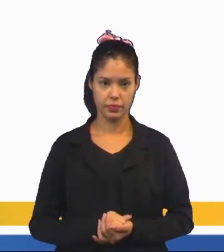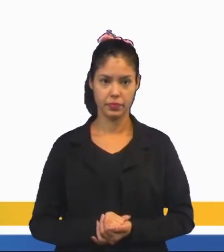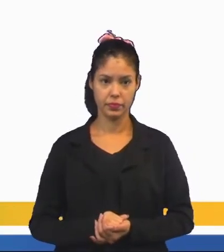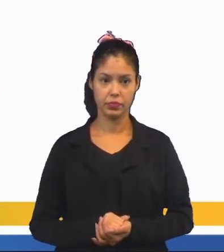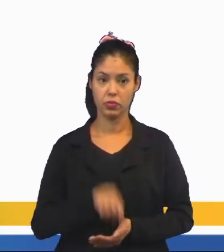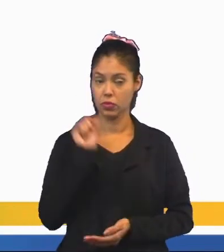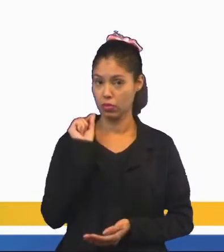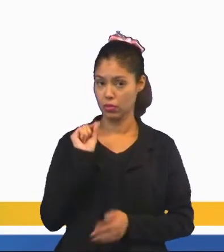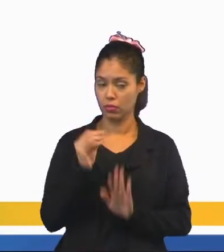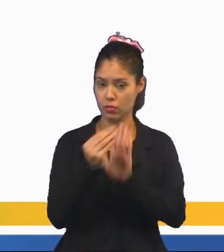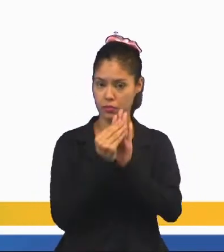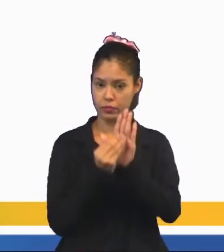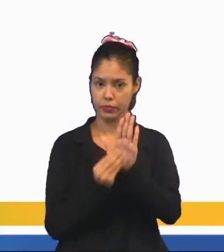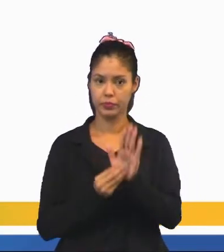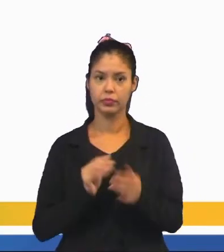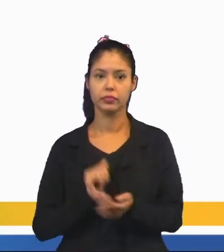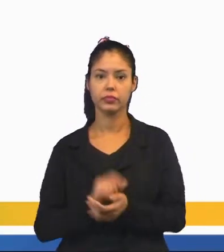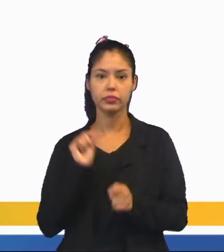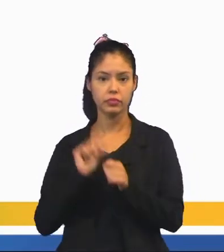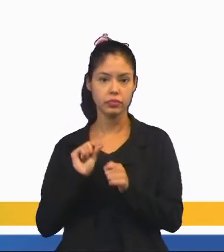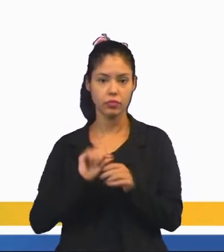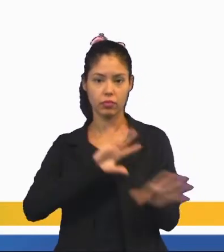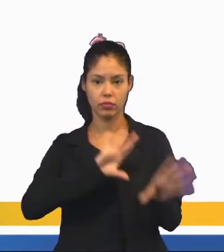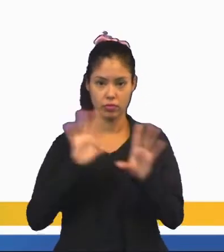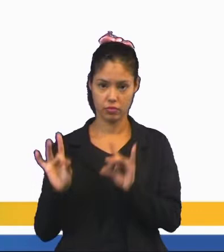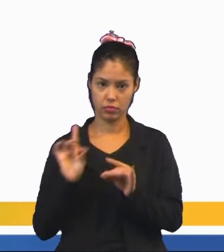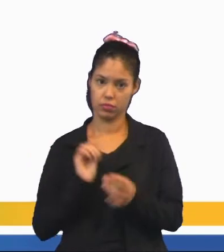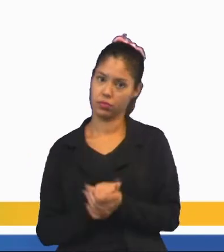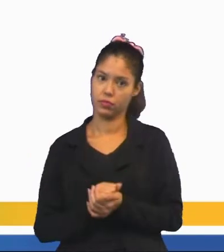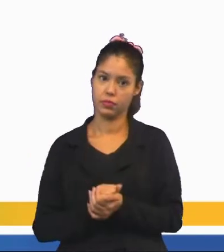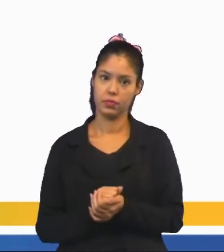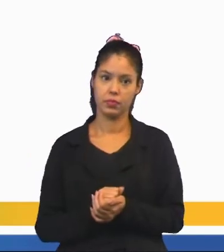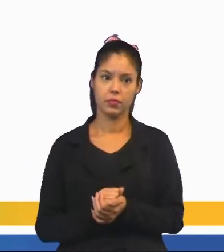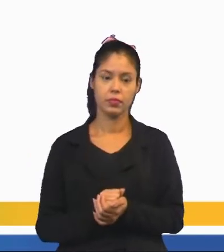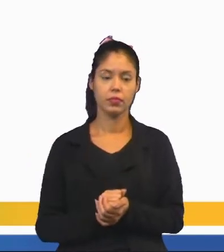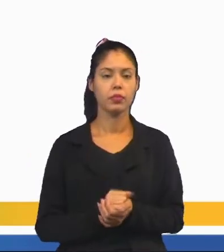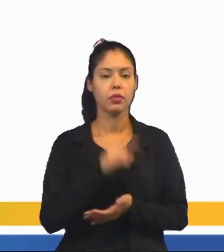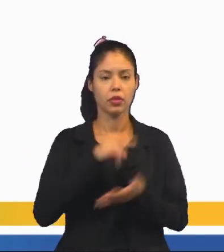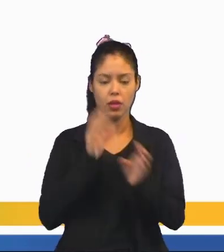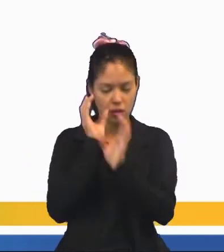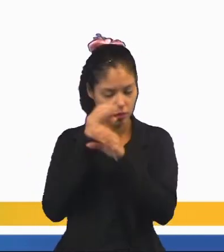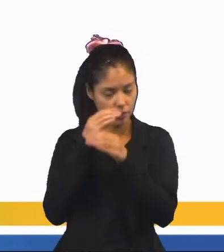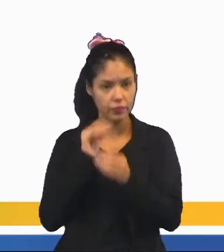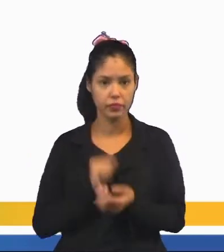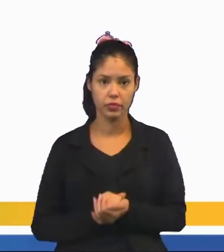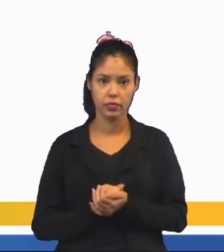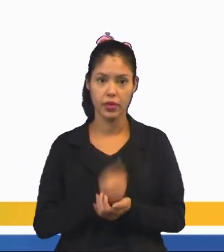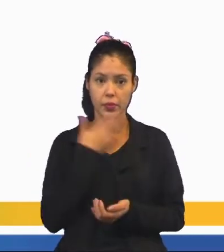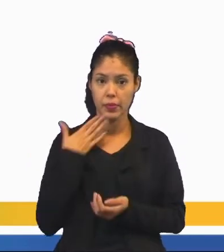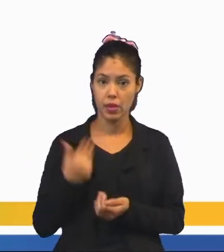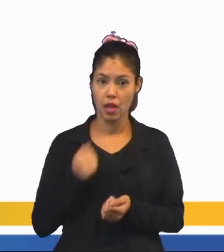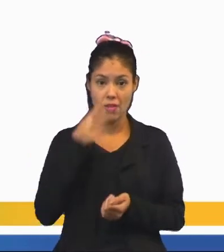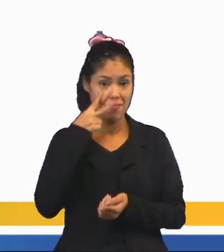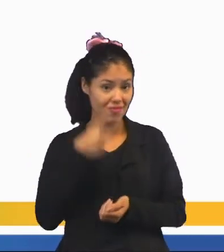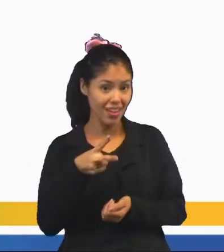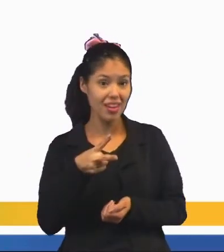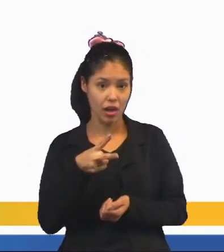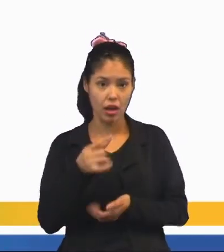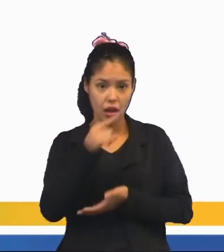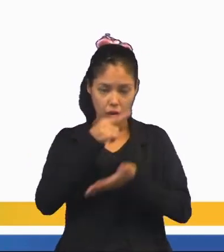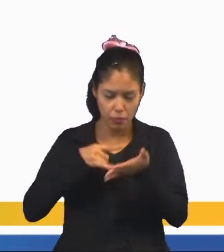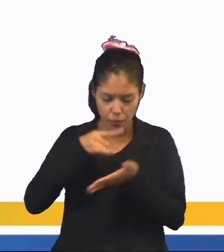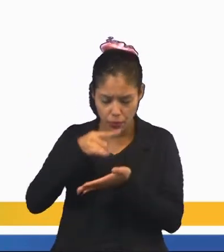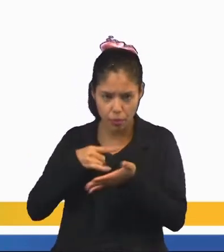O diagnóstico, realizado através de exames clínicos e laboratoriais para diagnosticar lesões